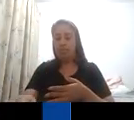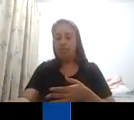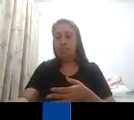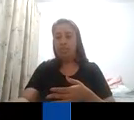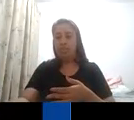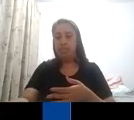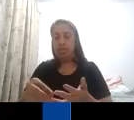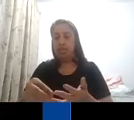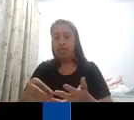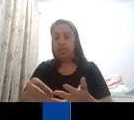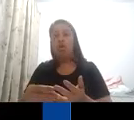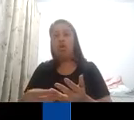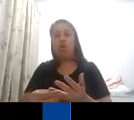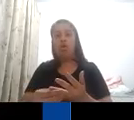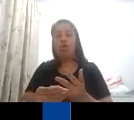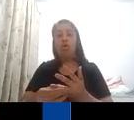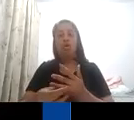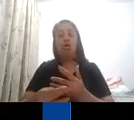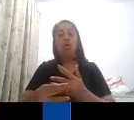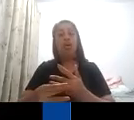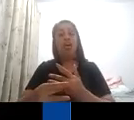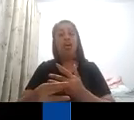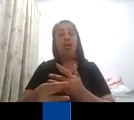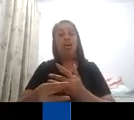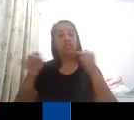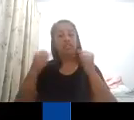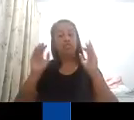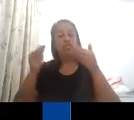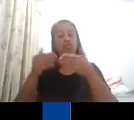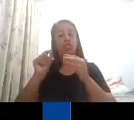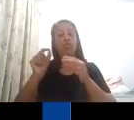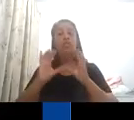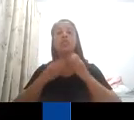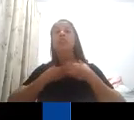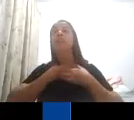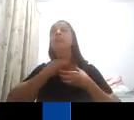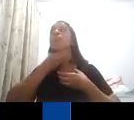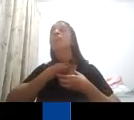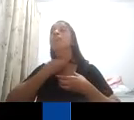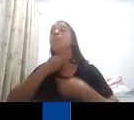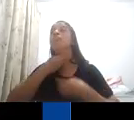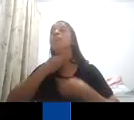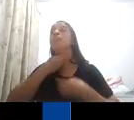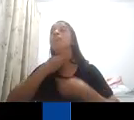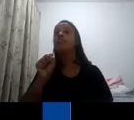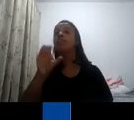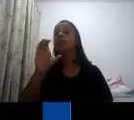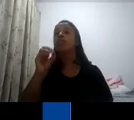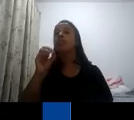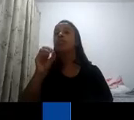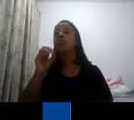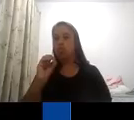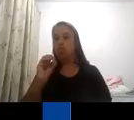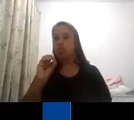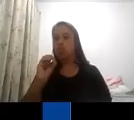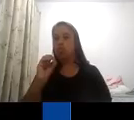apenas, tá? Vocês vejam que tem muito músculo aí que a gente não está estudando. Eu acho que não tem essa necessidade. Quem tiver interesse, depois pode estudar